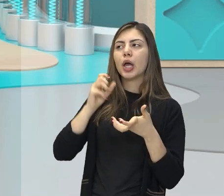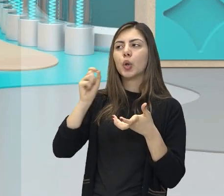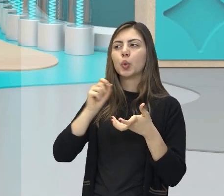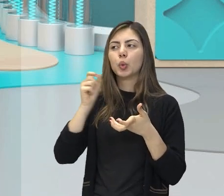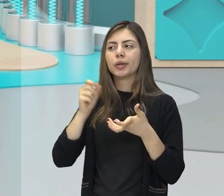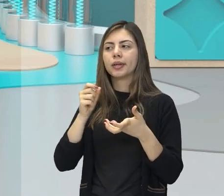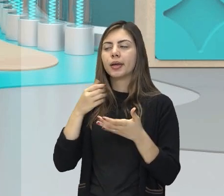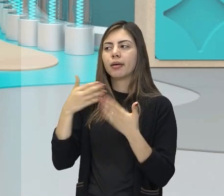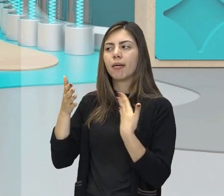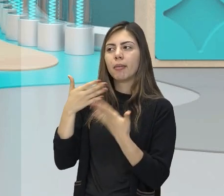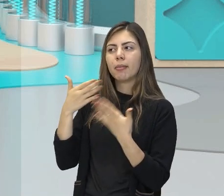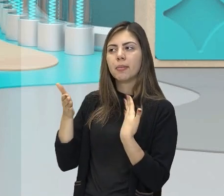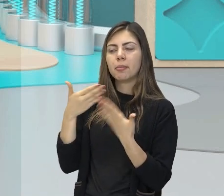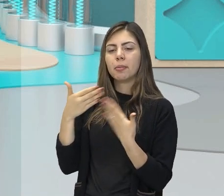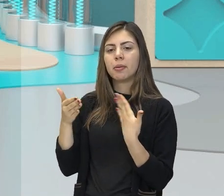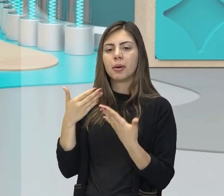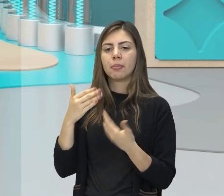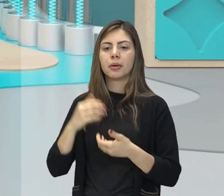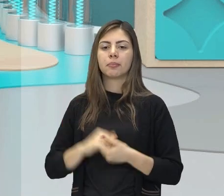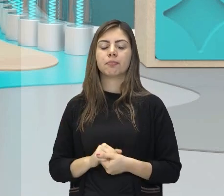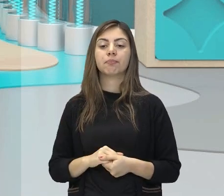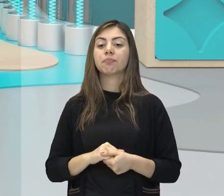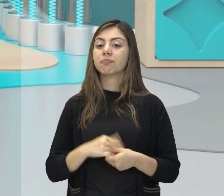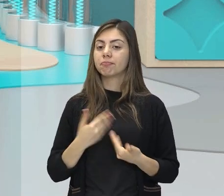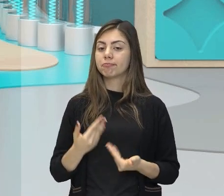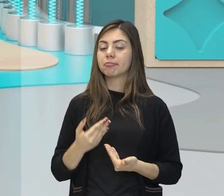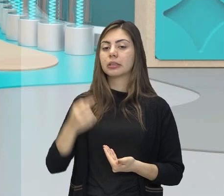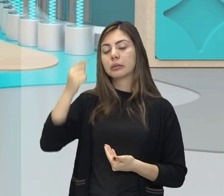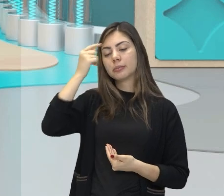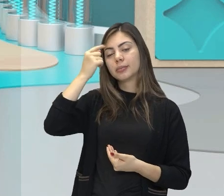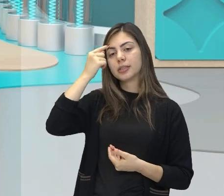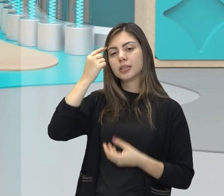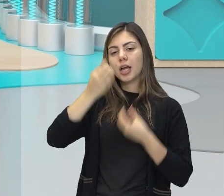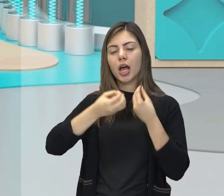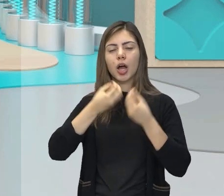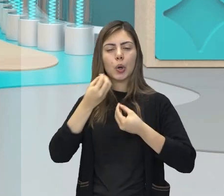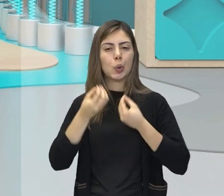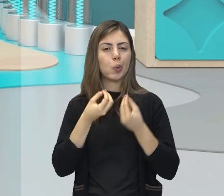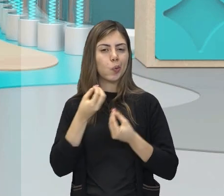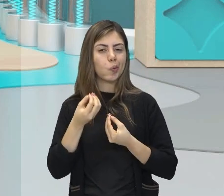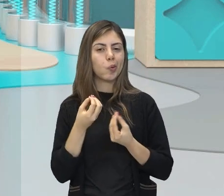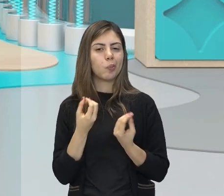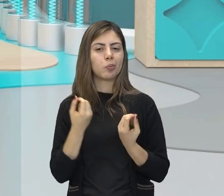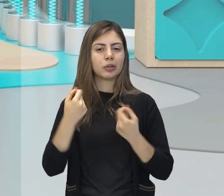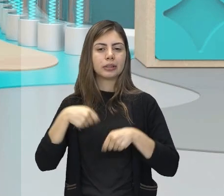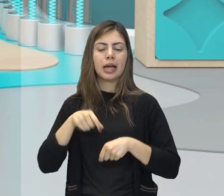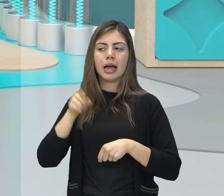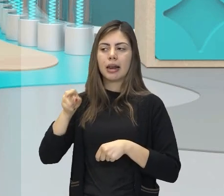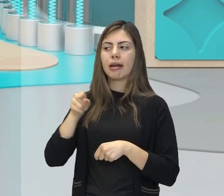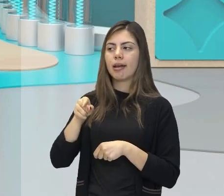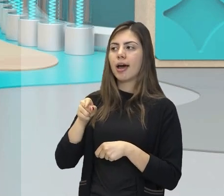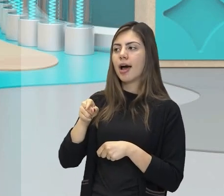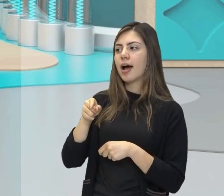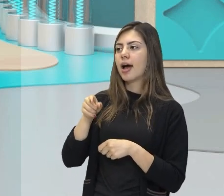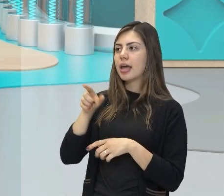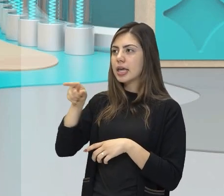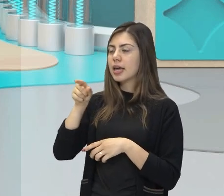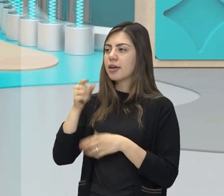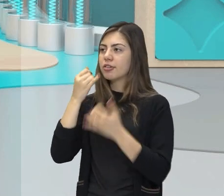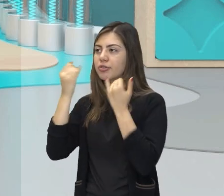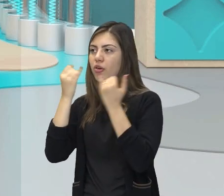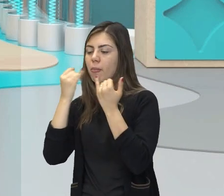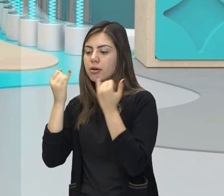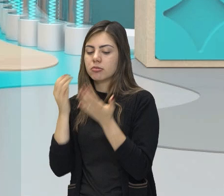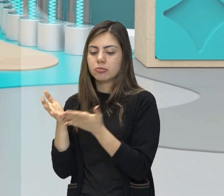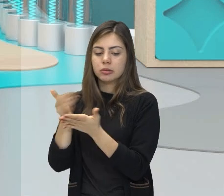processo comunicativo, né? Já pensar de que maneira eu vou registrar o meu entrevistado. Mas